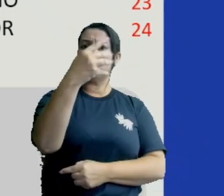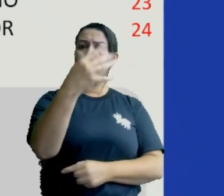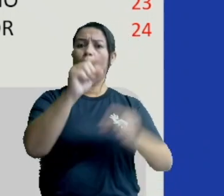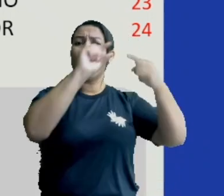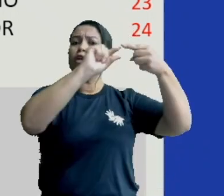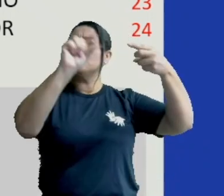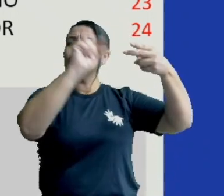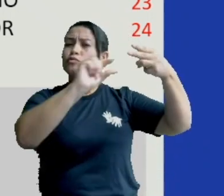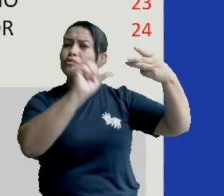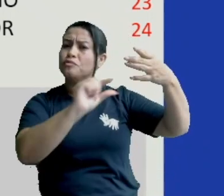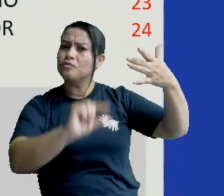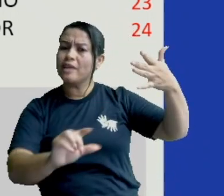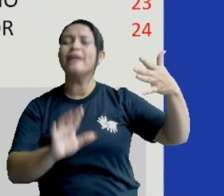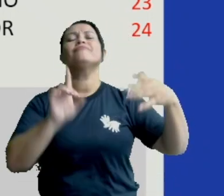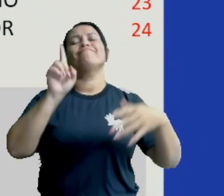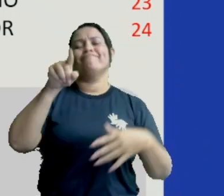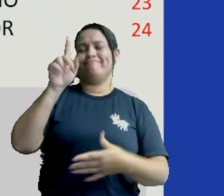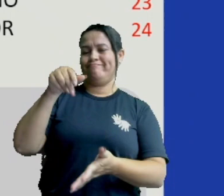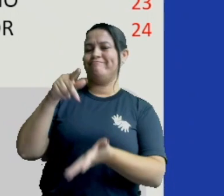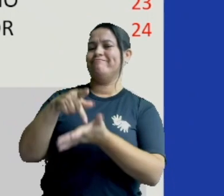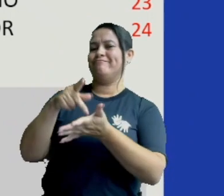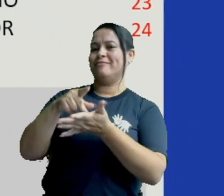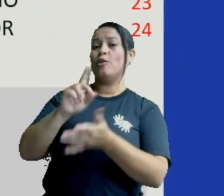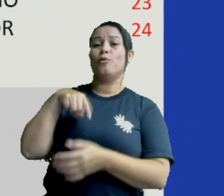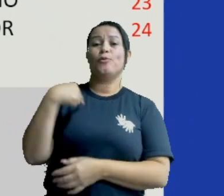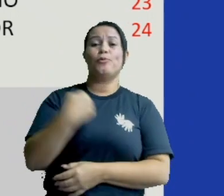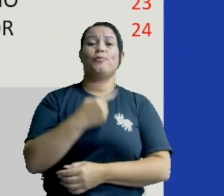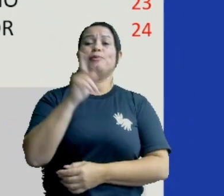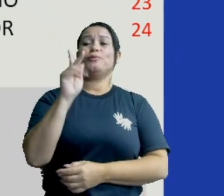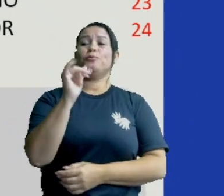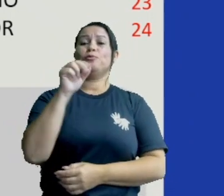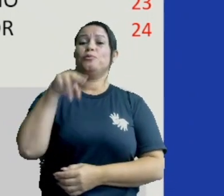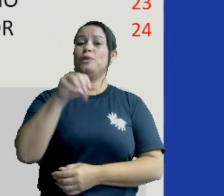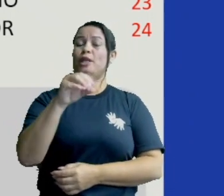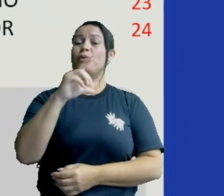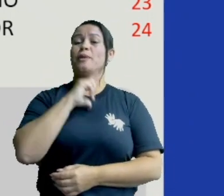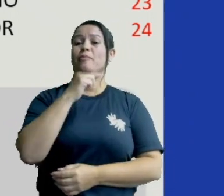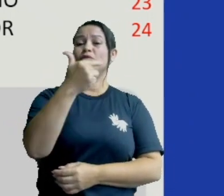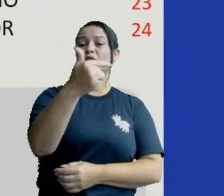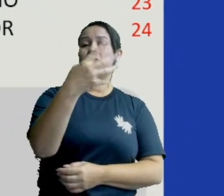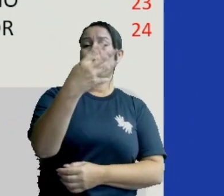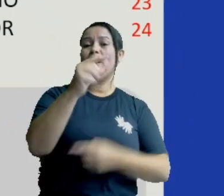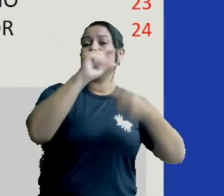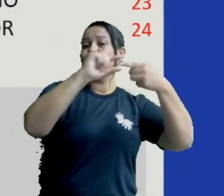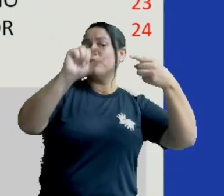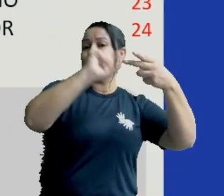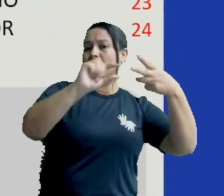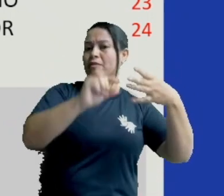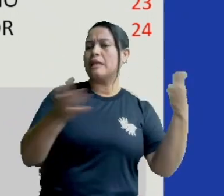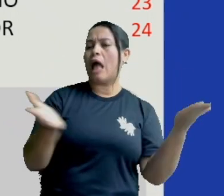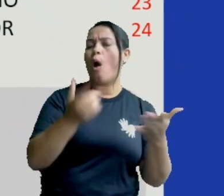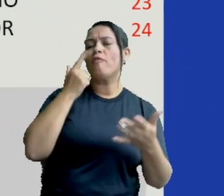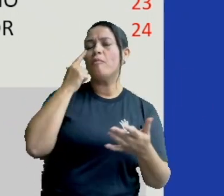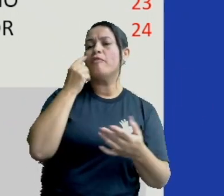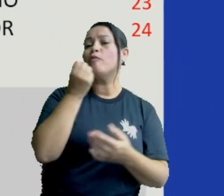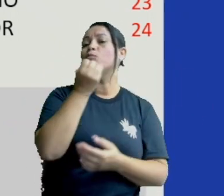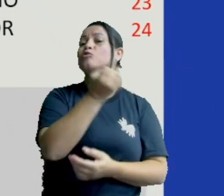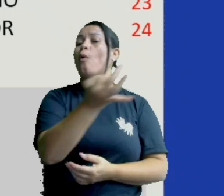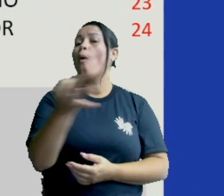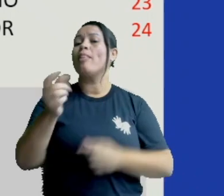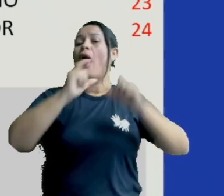24 versos. Isso mesmo, no nosso hino temos 24 versos. Agora vamos contar